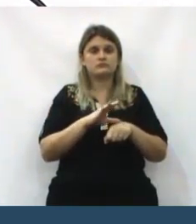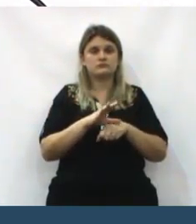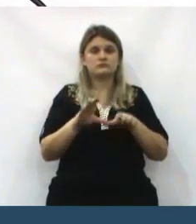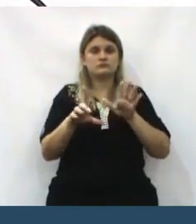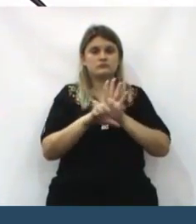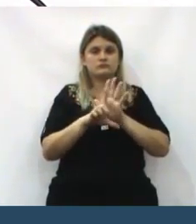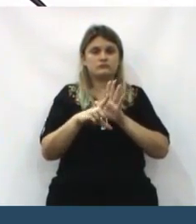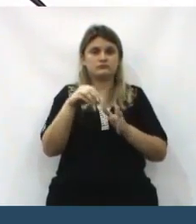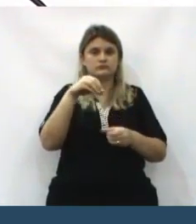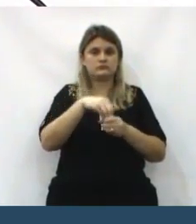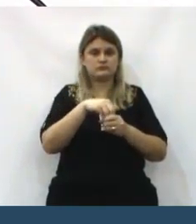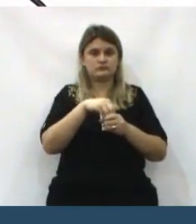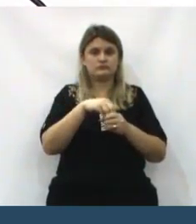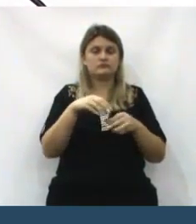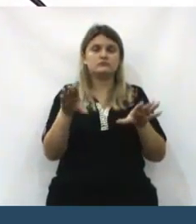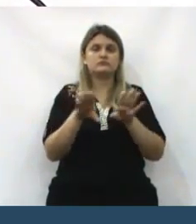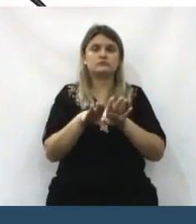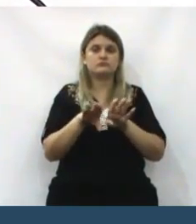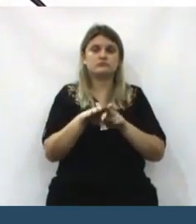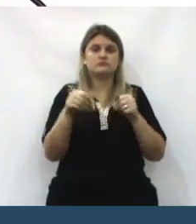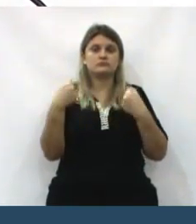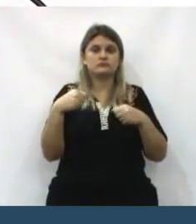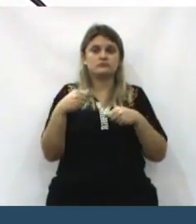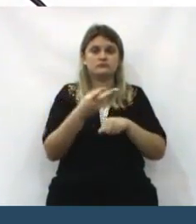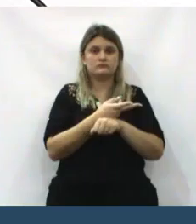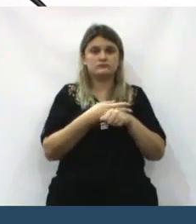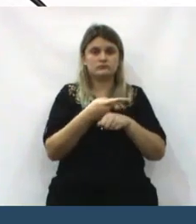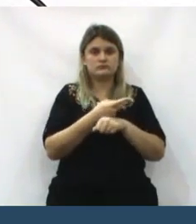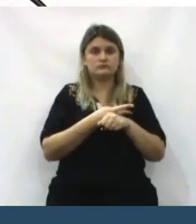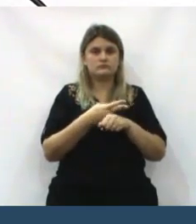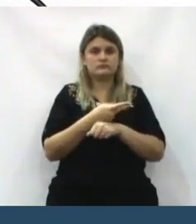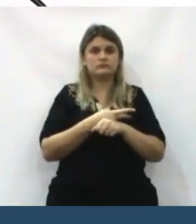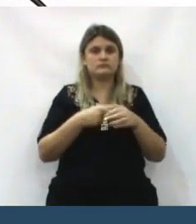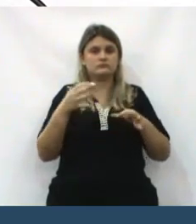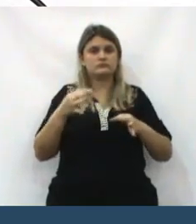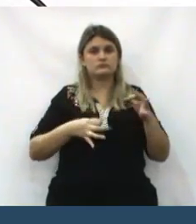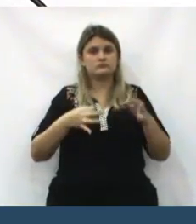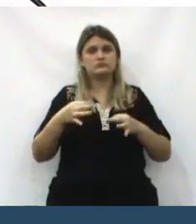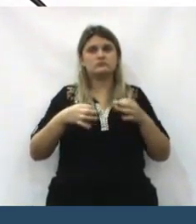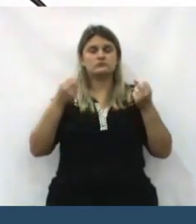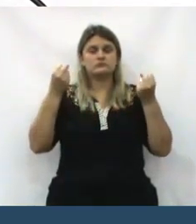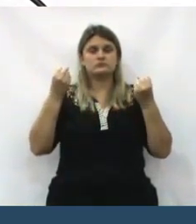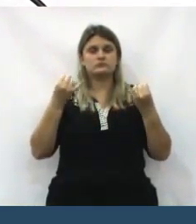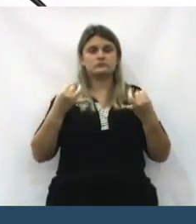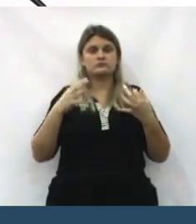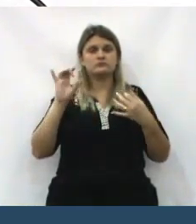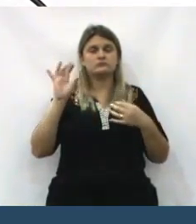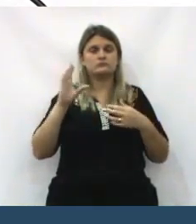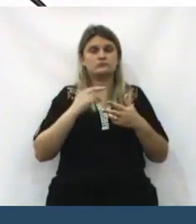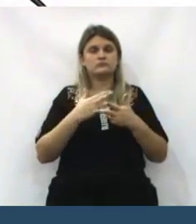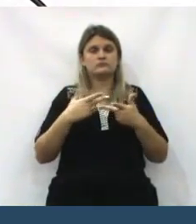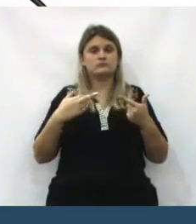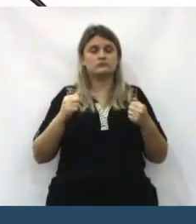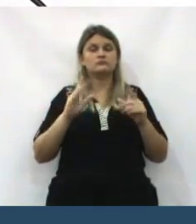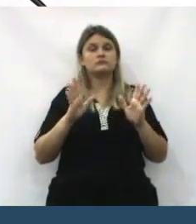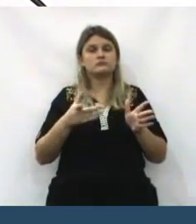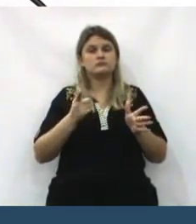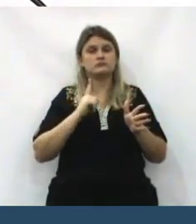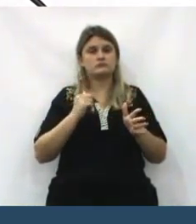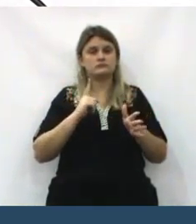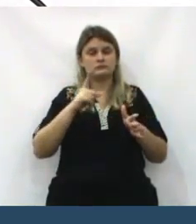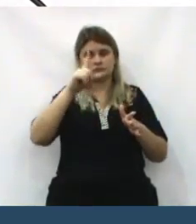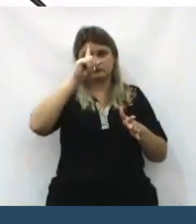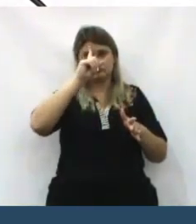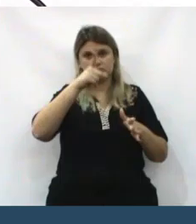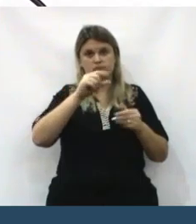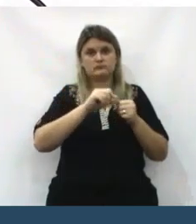constitucional, legal, e tenham que procurar o Poder Judiciário para explicar somente uma coisa. Já existe um